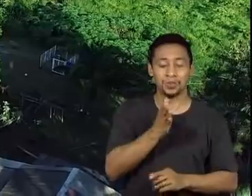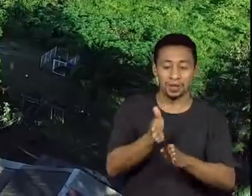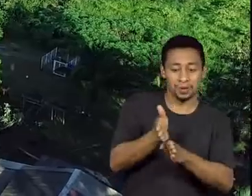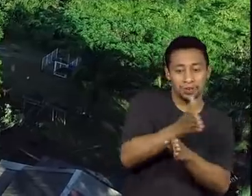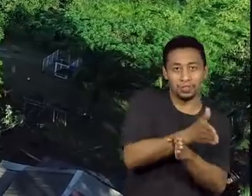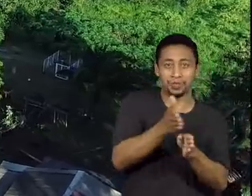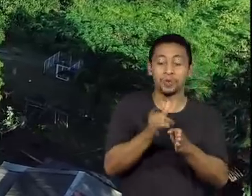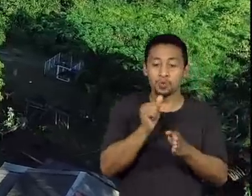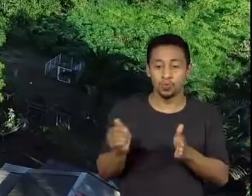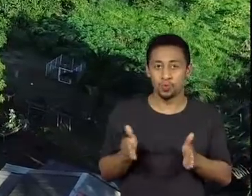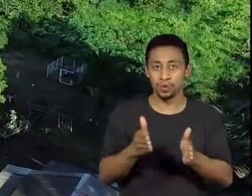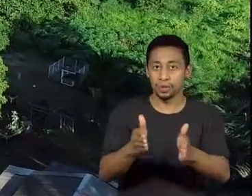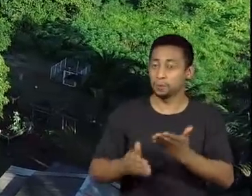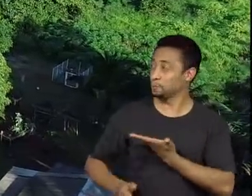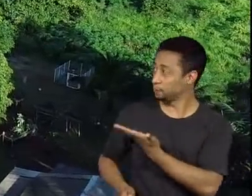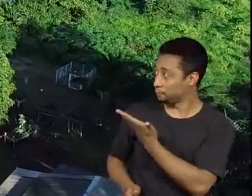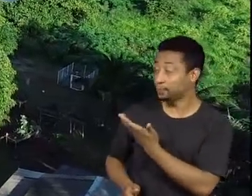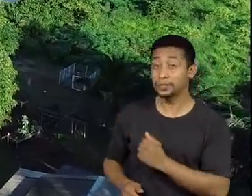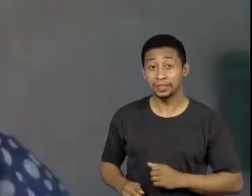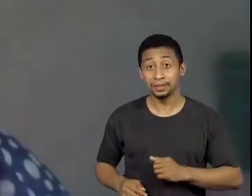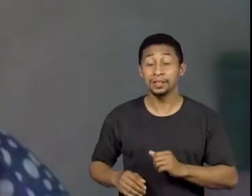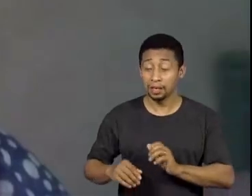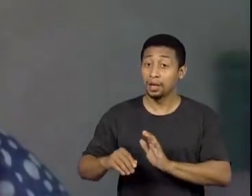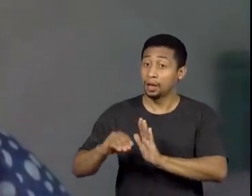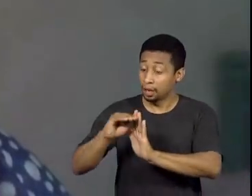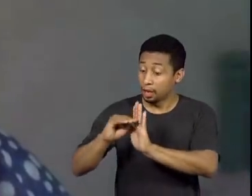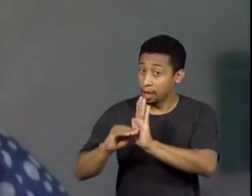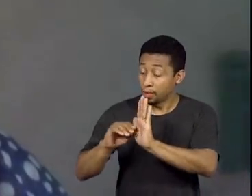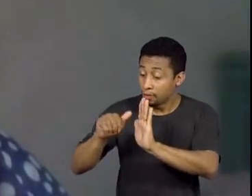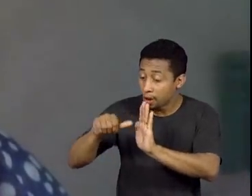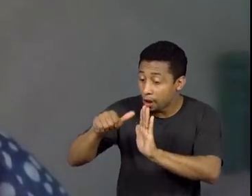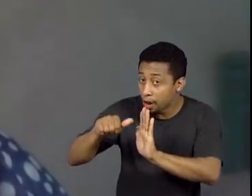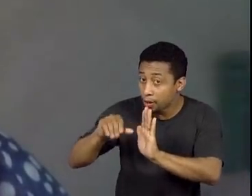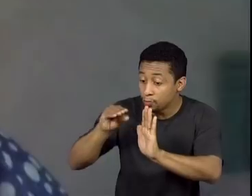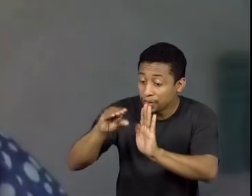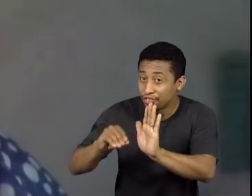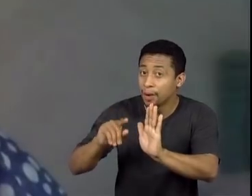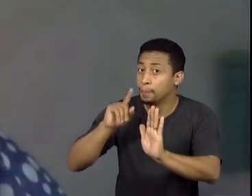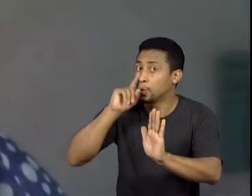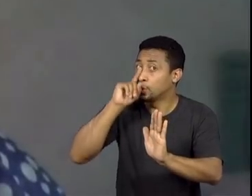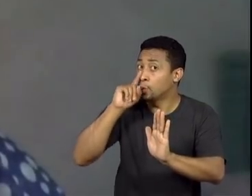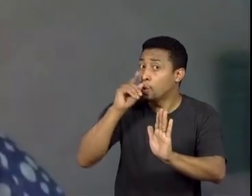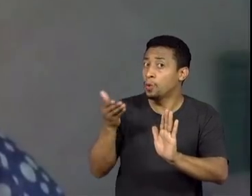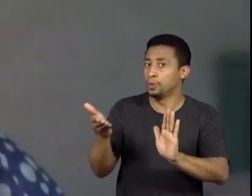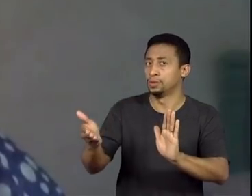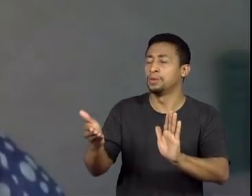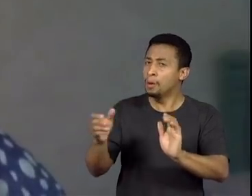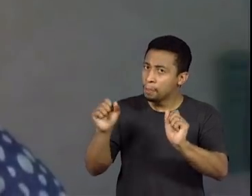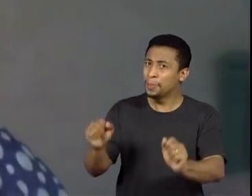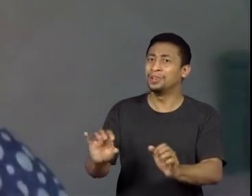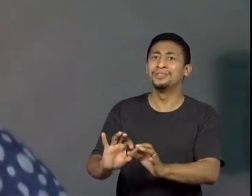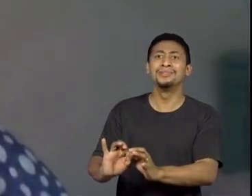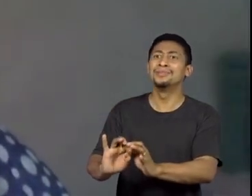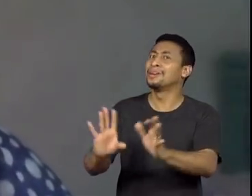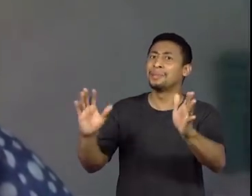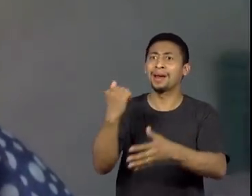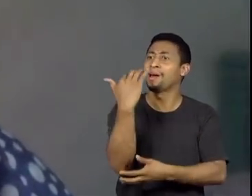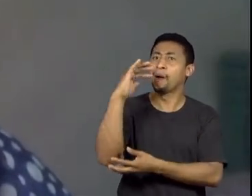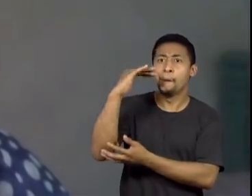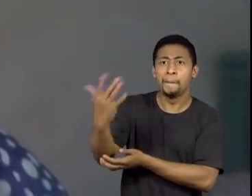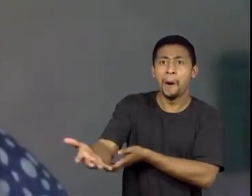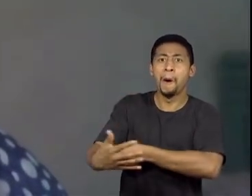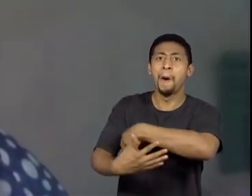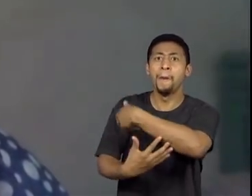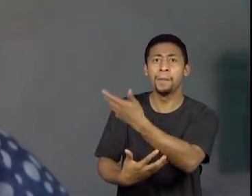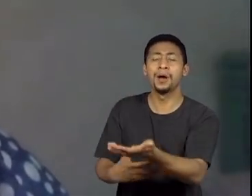muito perigoso, primeiro que ele pode abrir precedentes muito graves, né, de que